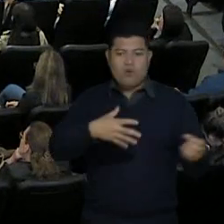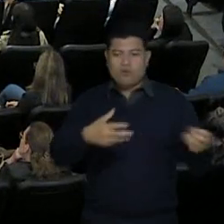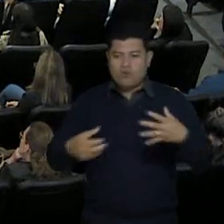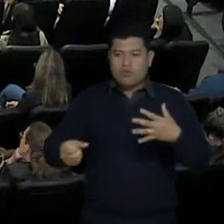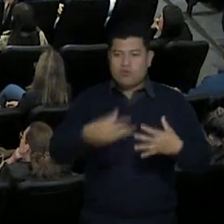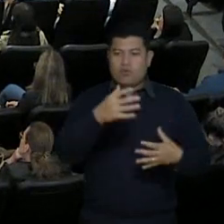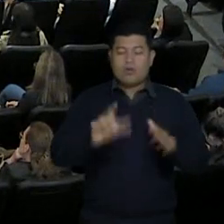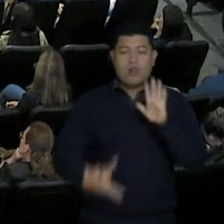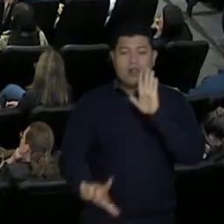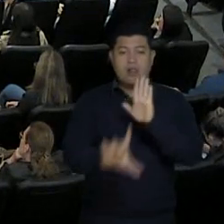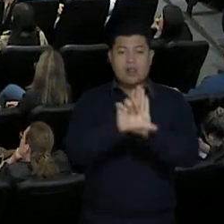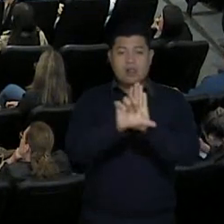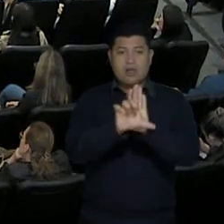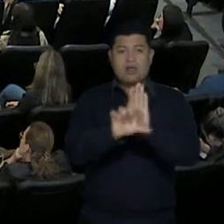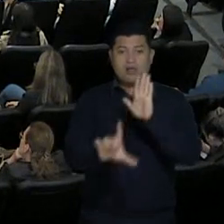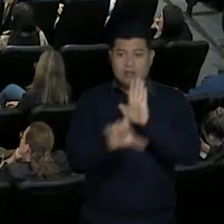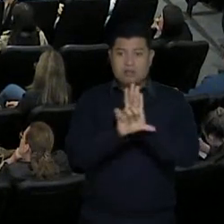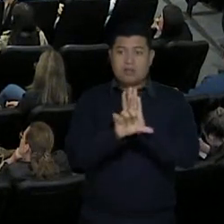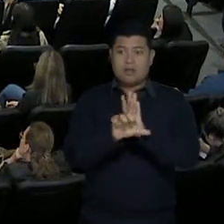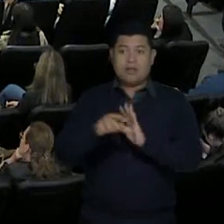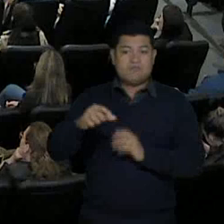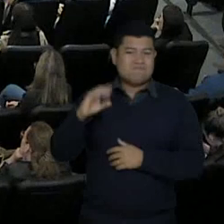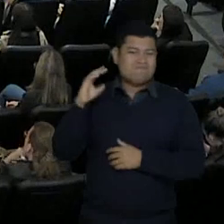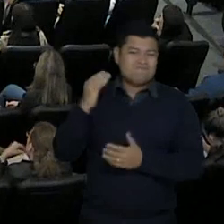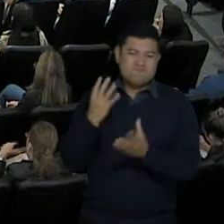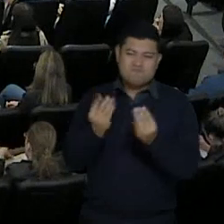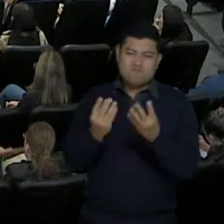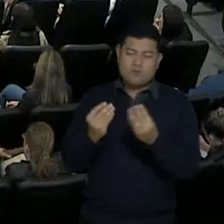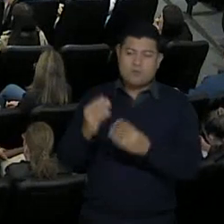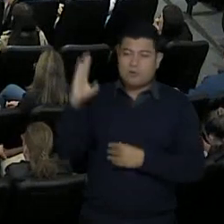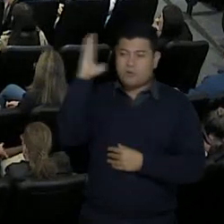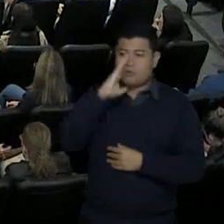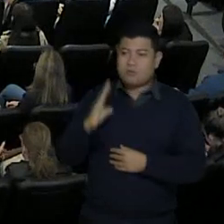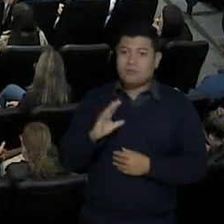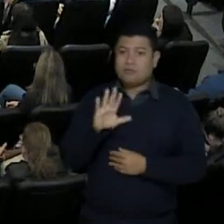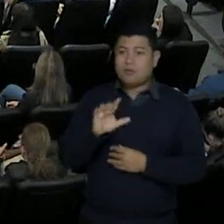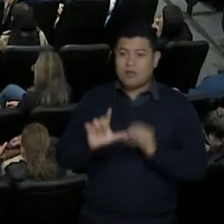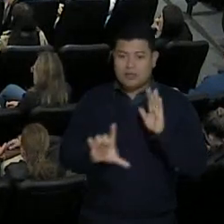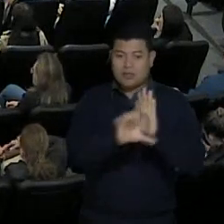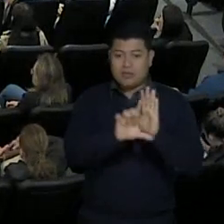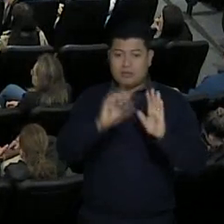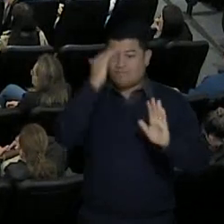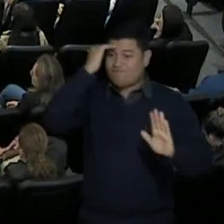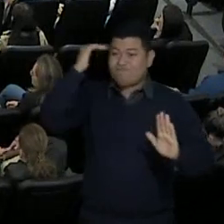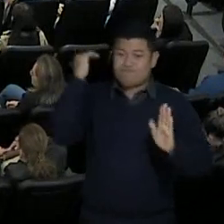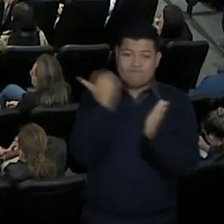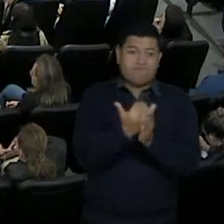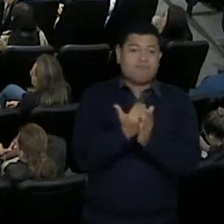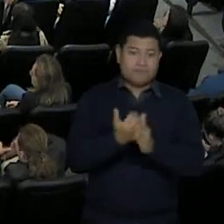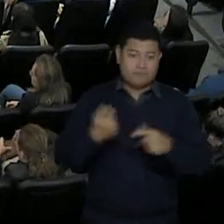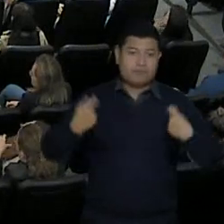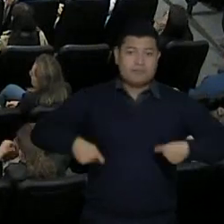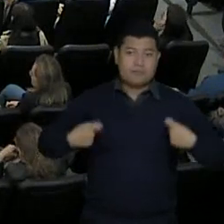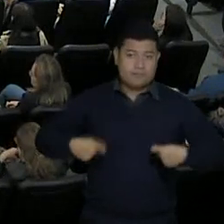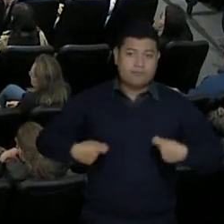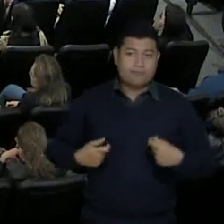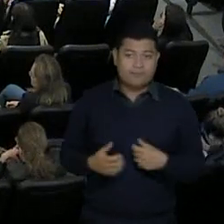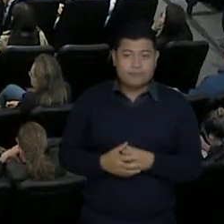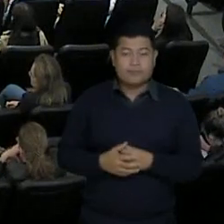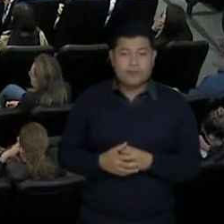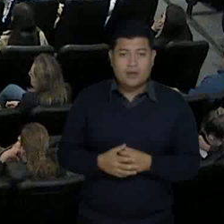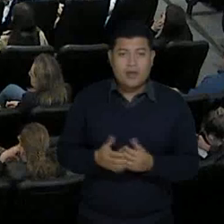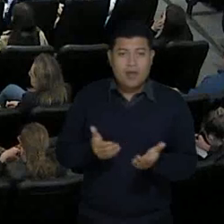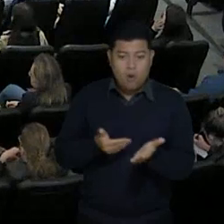leis nós temos bastante no Brasil basta agora a gente colocar em prática